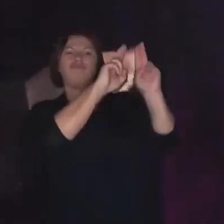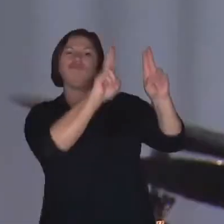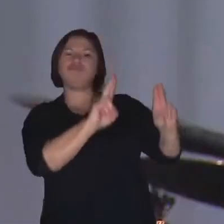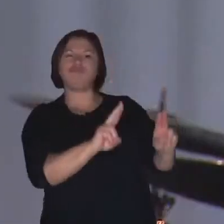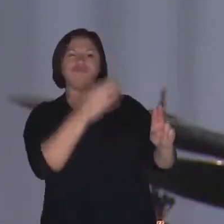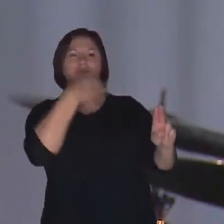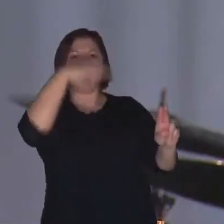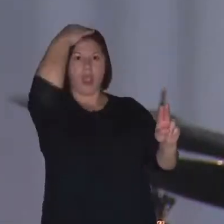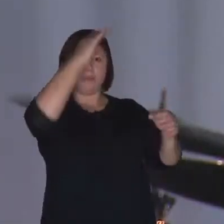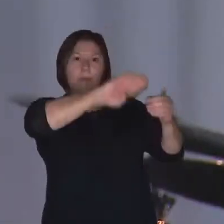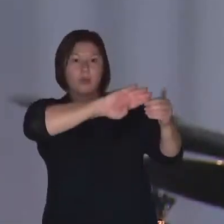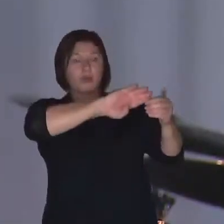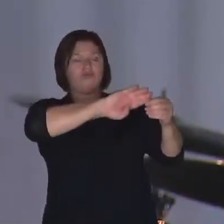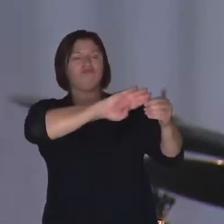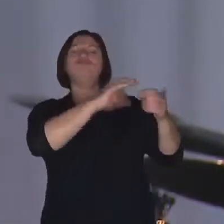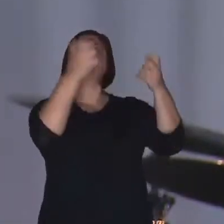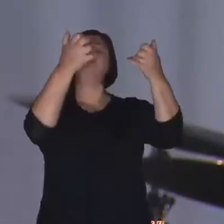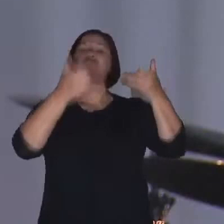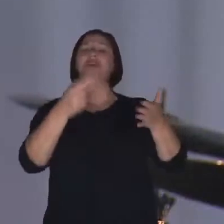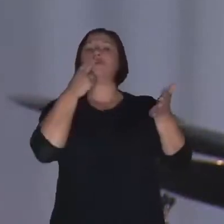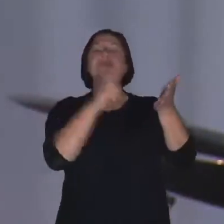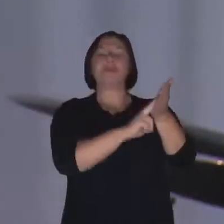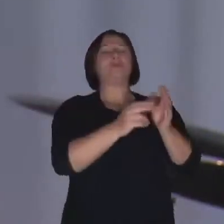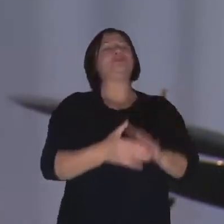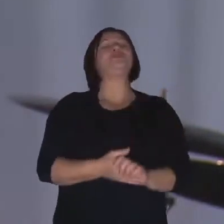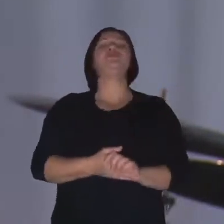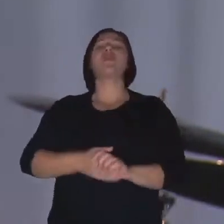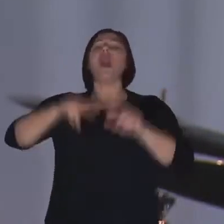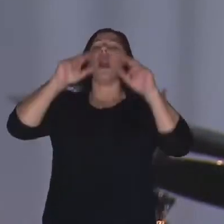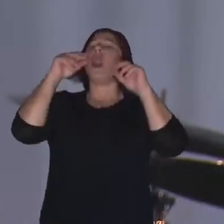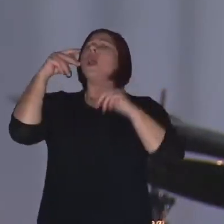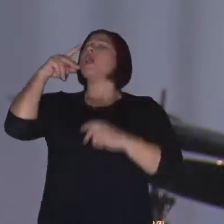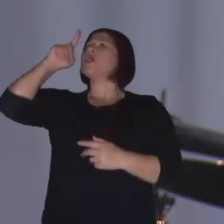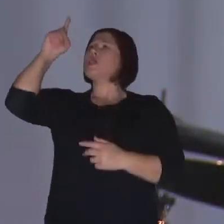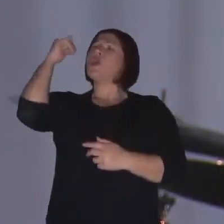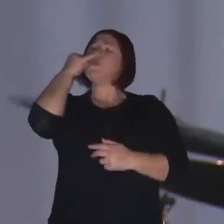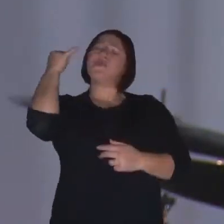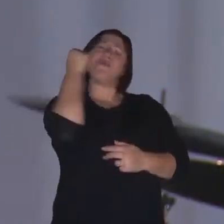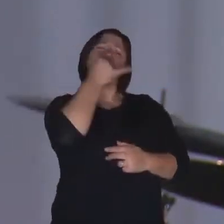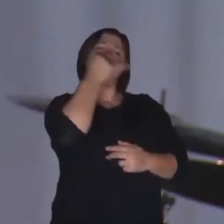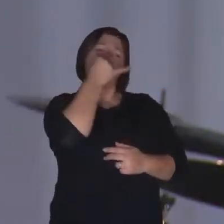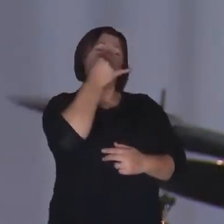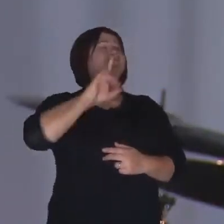Exércitos, o Deus de Israel, a todos os exilados que deportei de Jerusalém para a